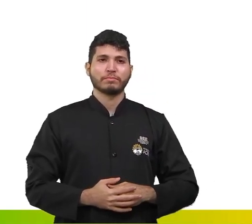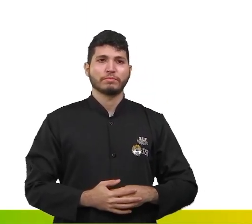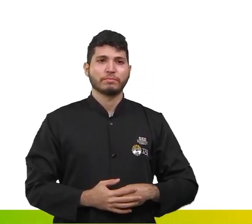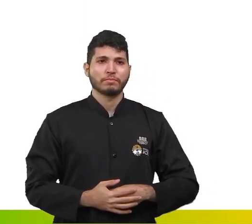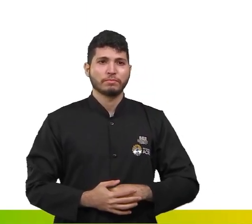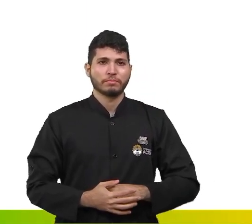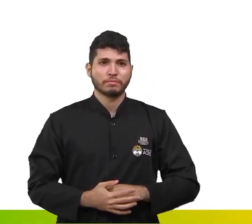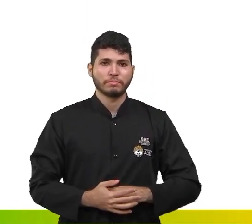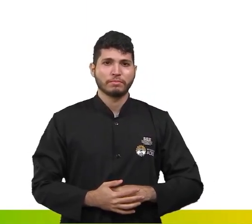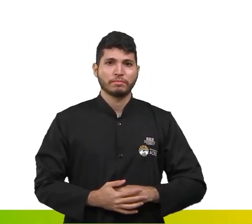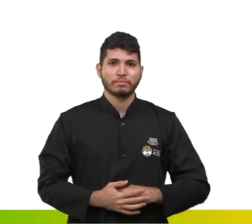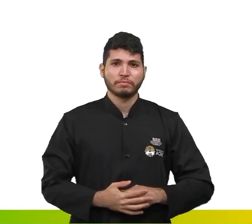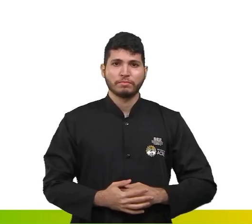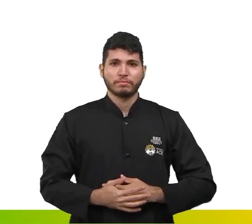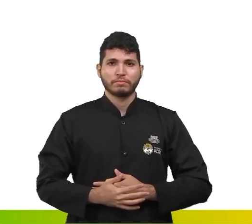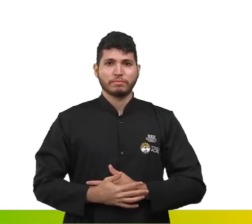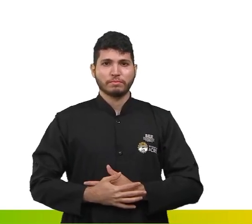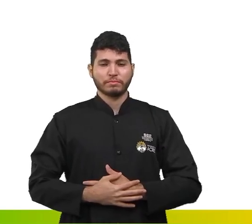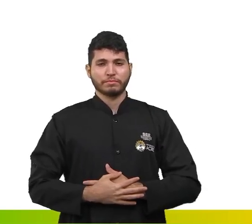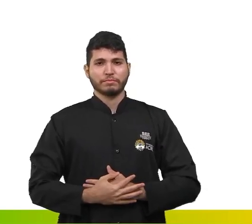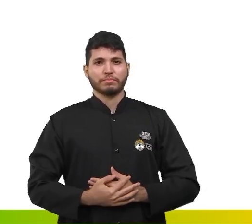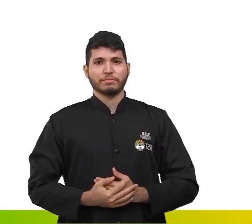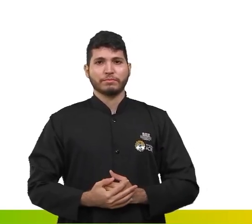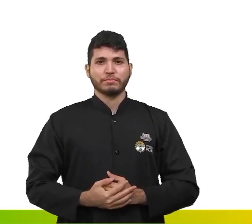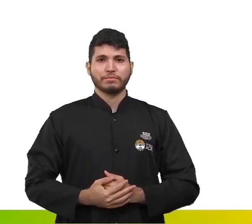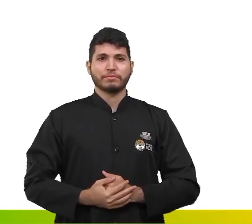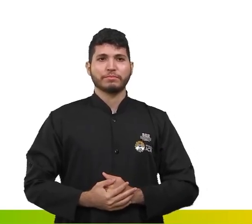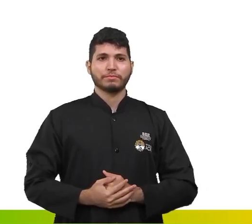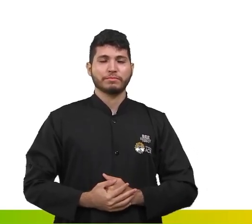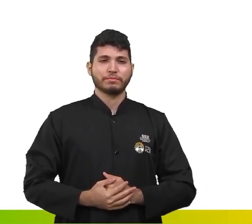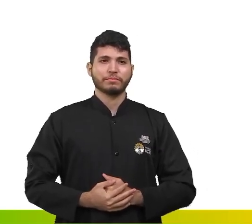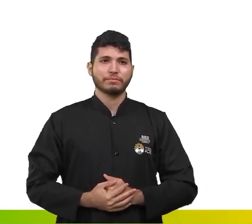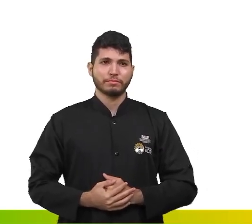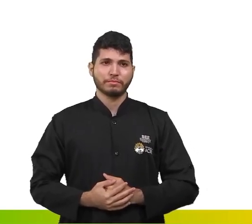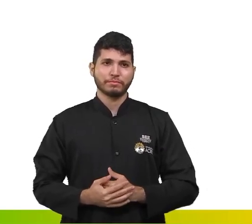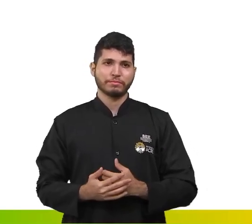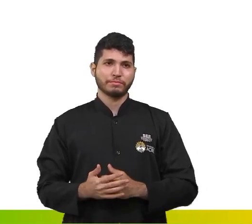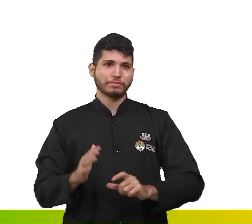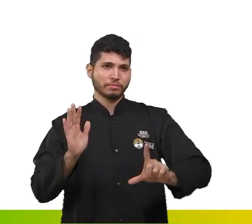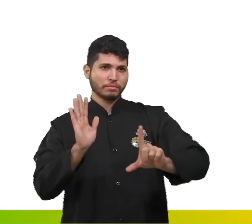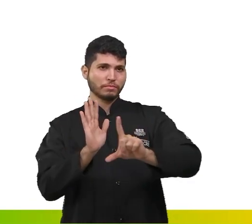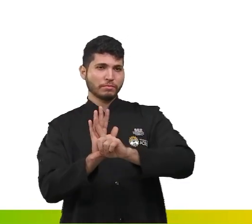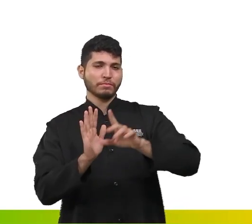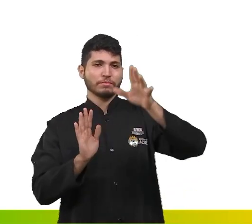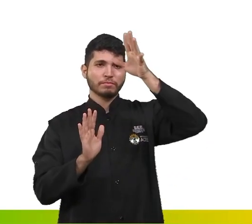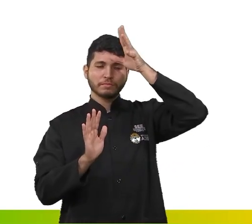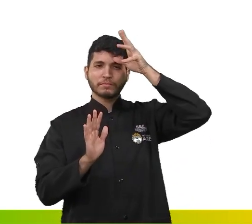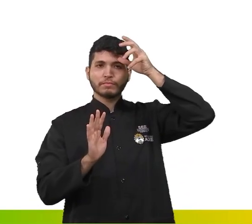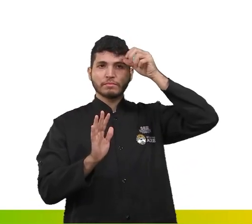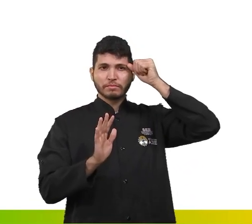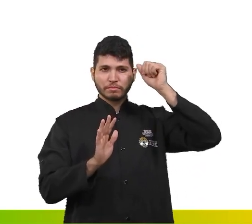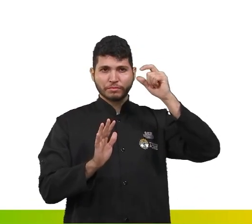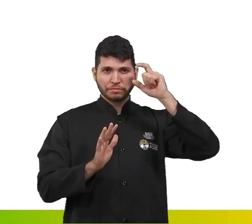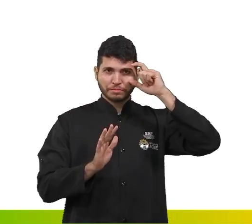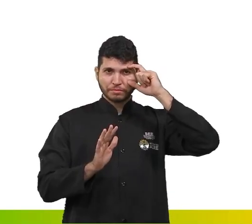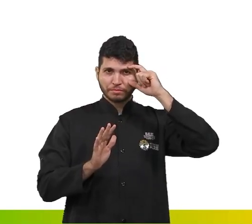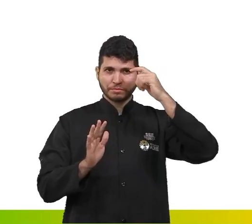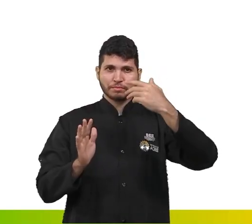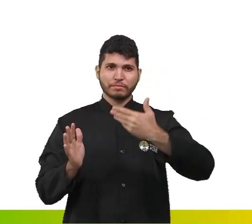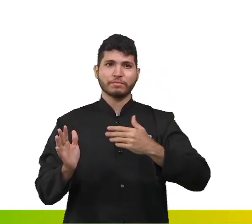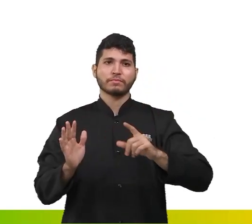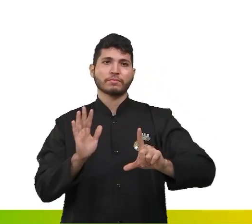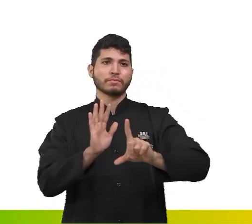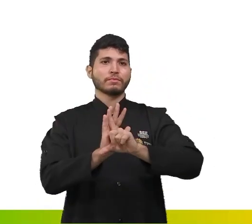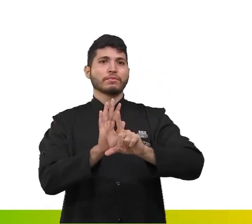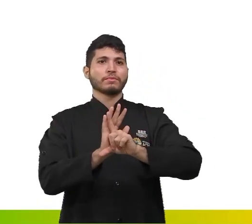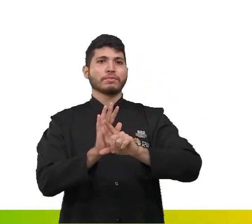Continuando, vamos falar um pouquinho sobre a Lei Maria da Penha. A lei número 11.340 de 2006,